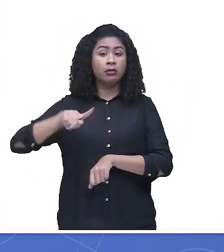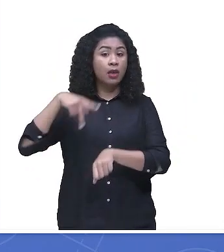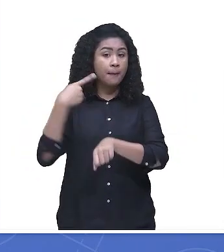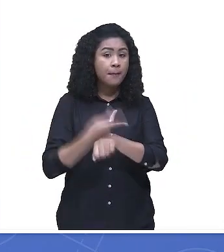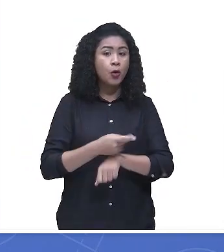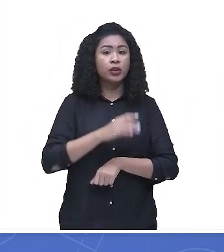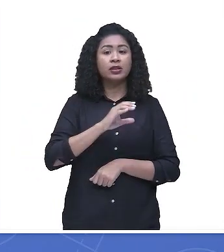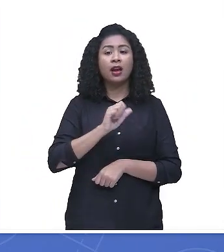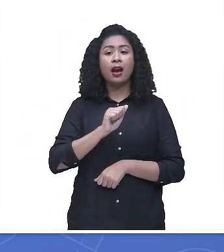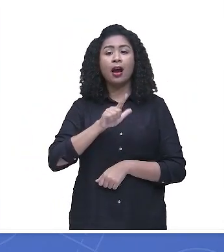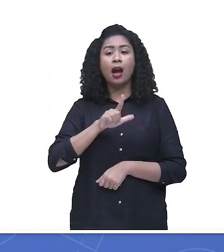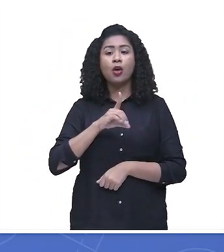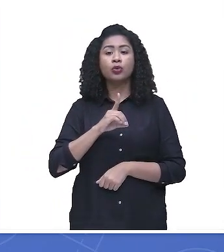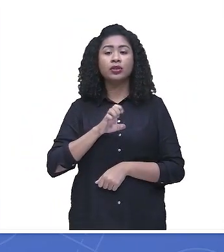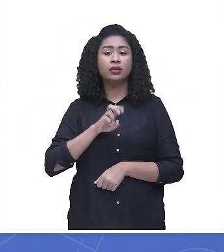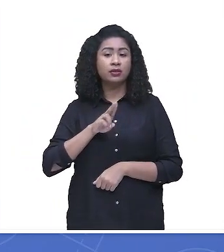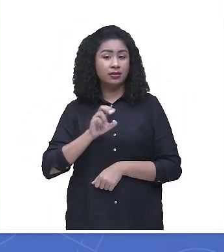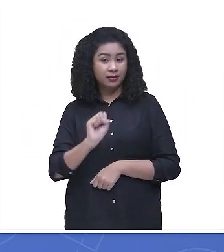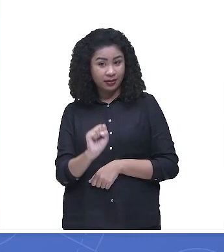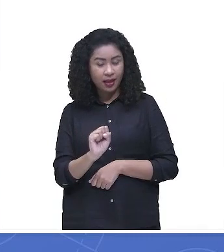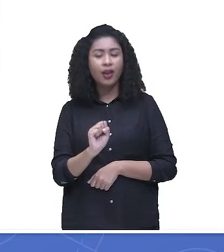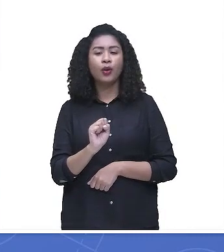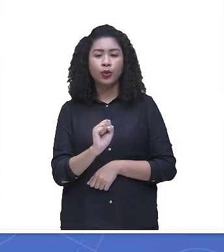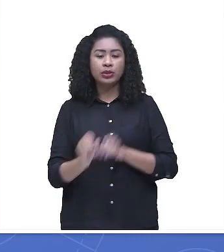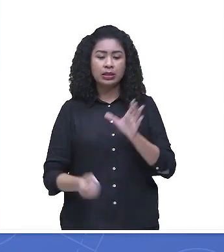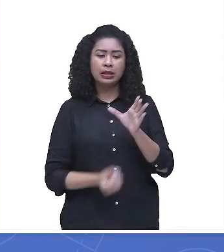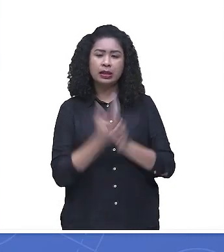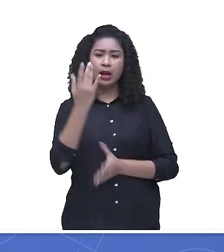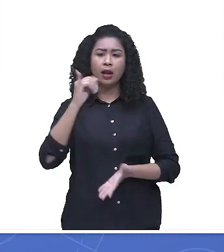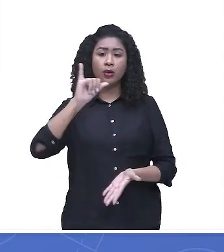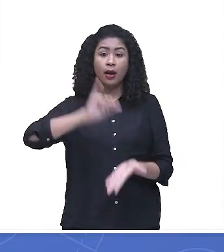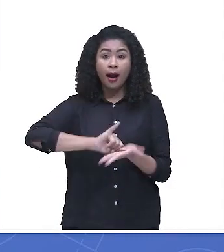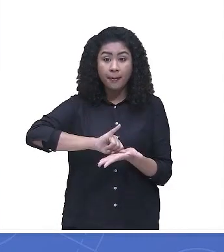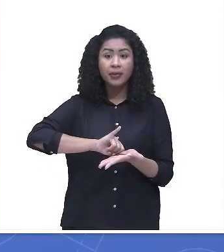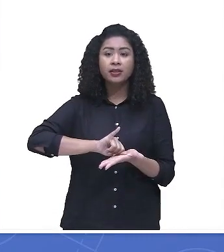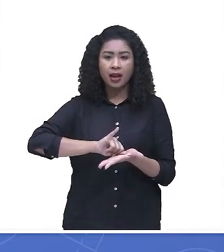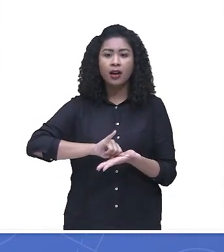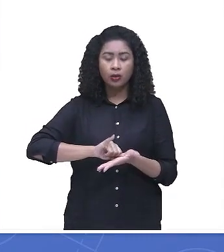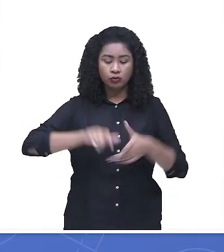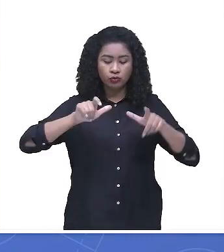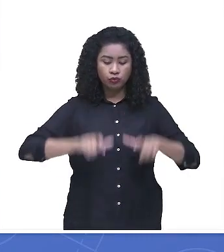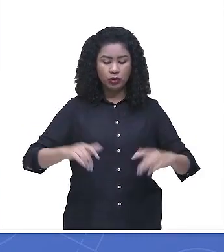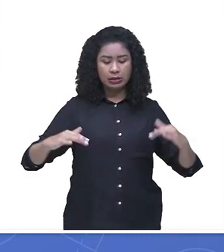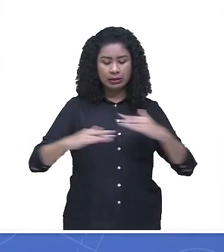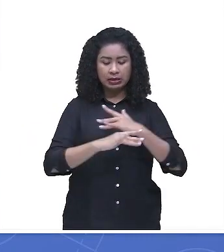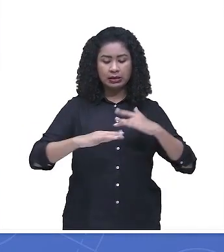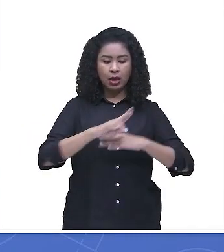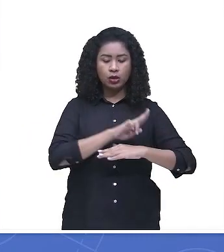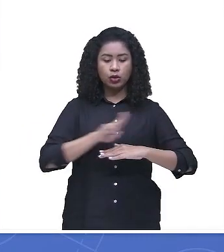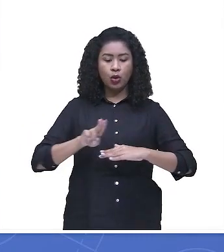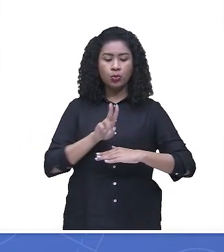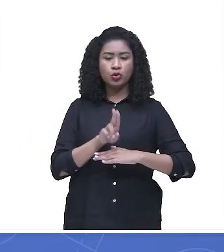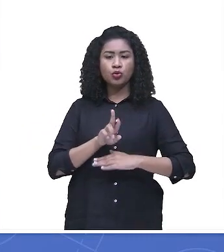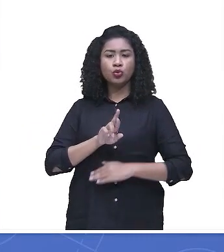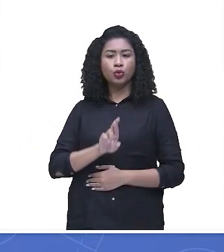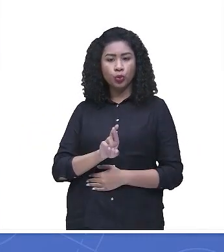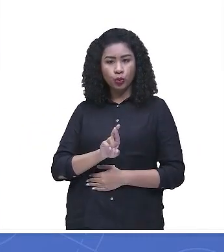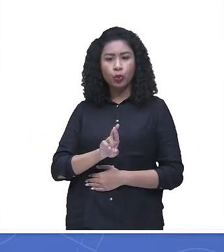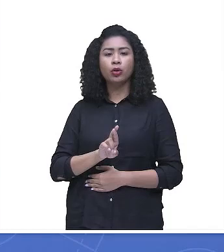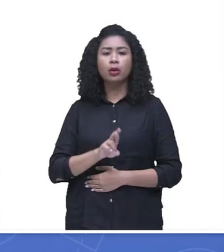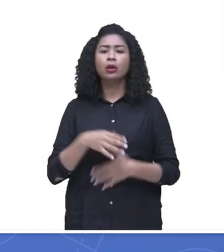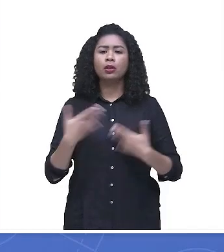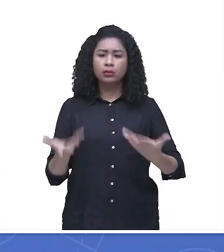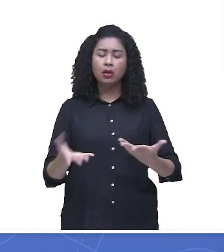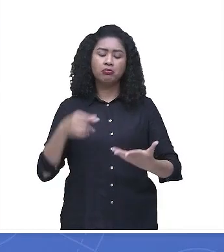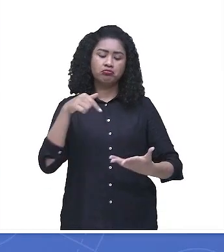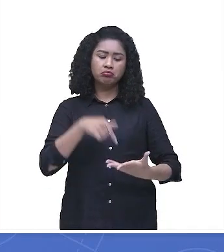amoritas, depois dos assírios, vão fundar sua capital numa cidade chamada Ur, E os caldeus, eles têm uma grande organização também de